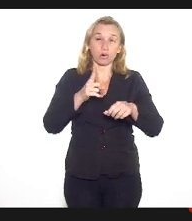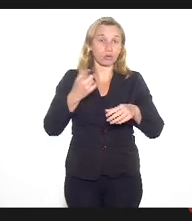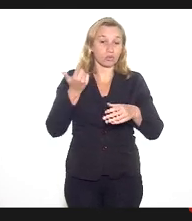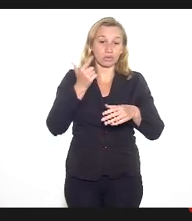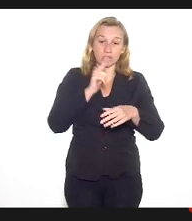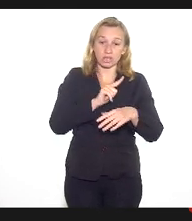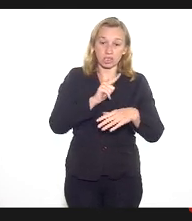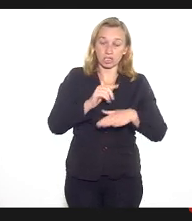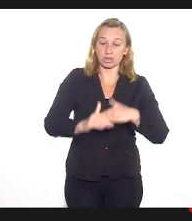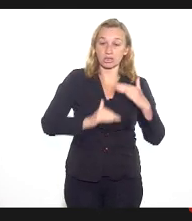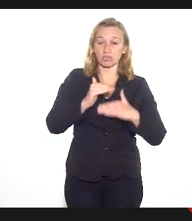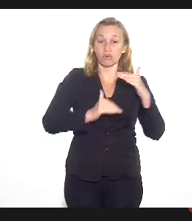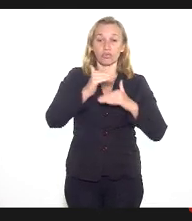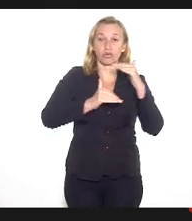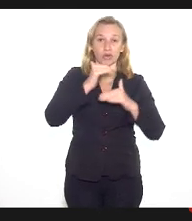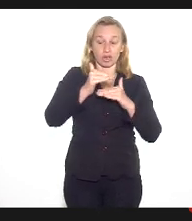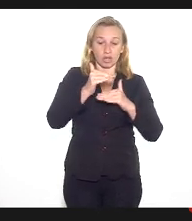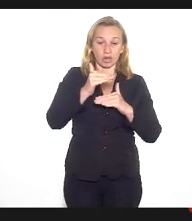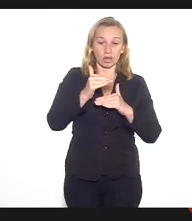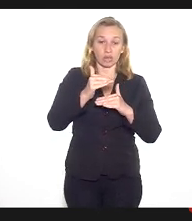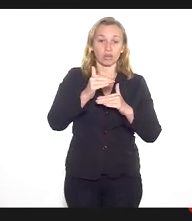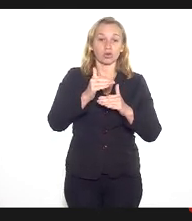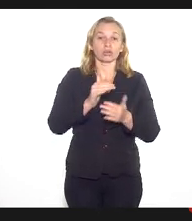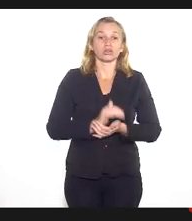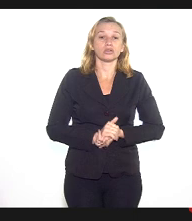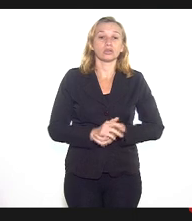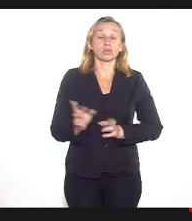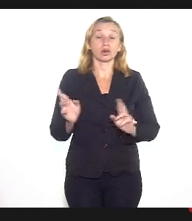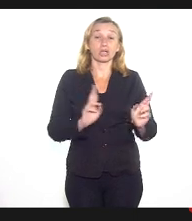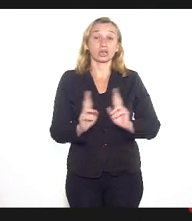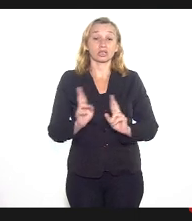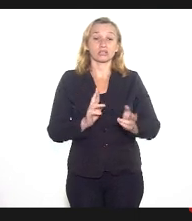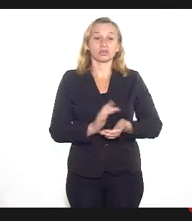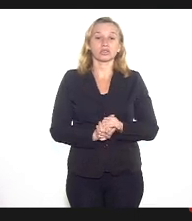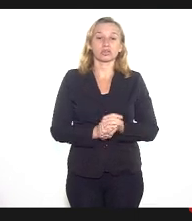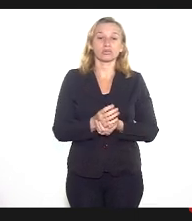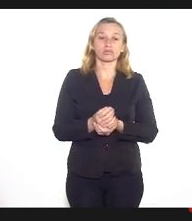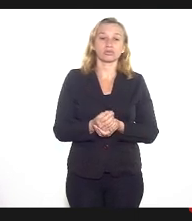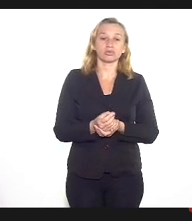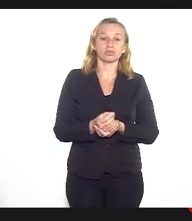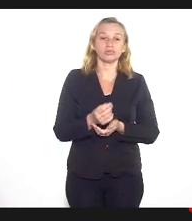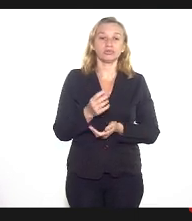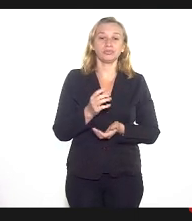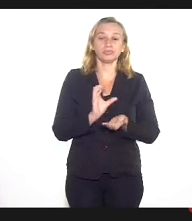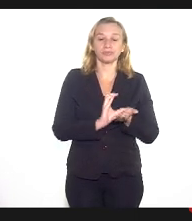ser desenvolvido por conta da competitividade relativa dos recursos.